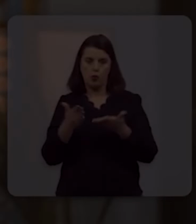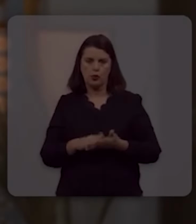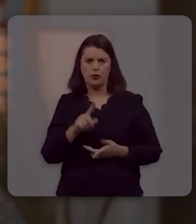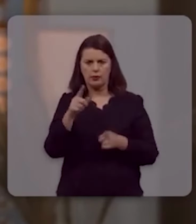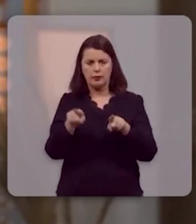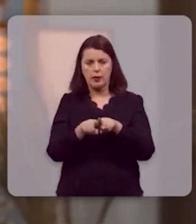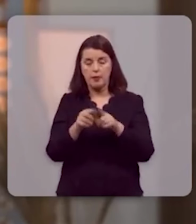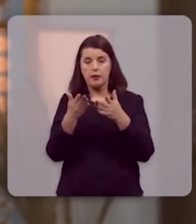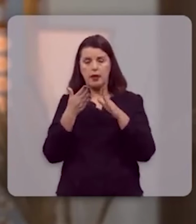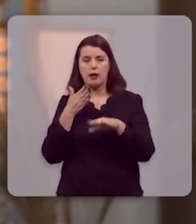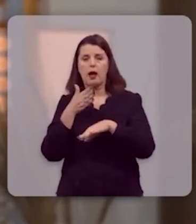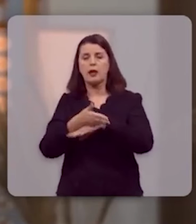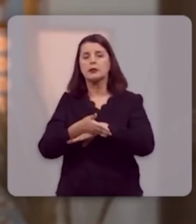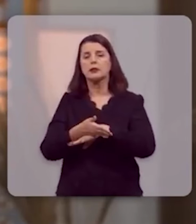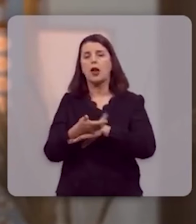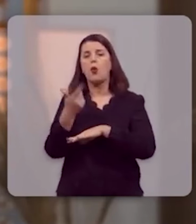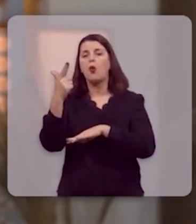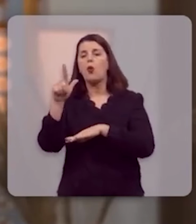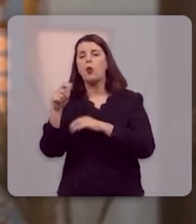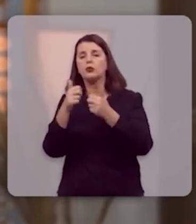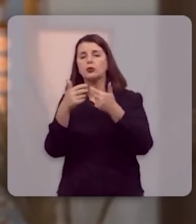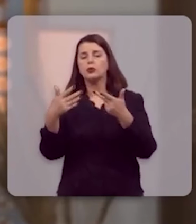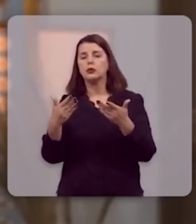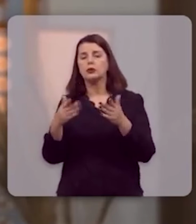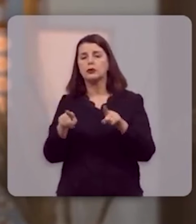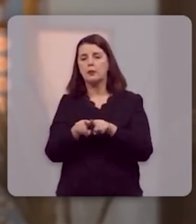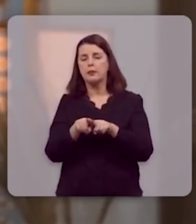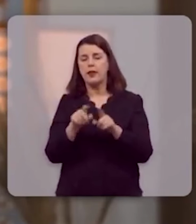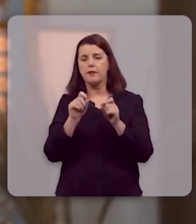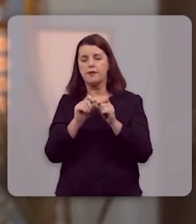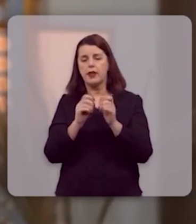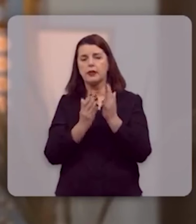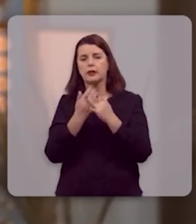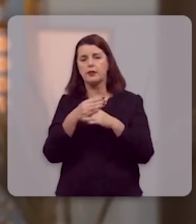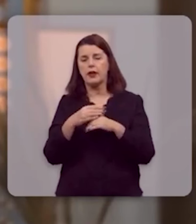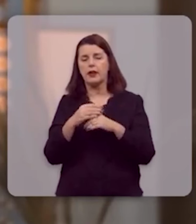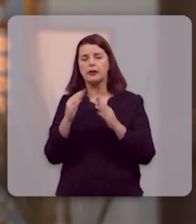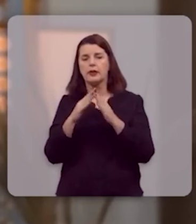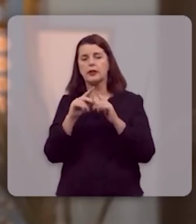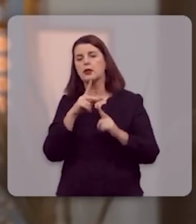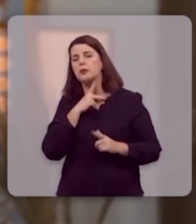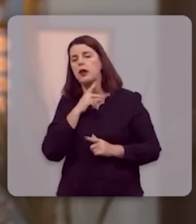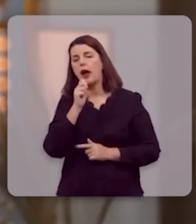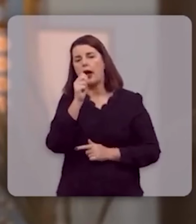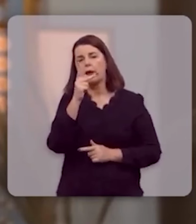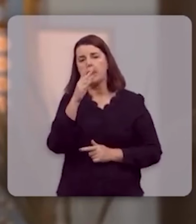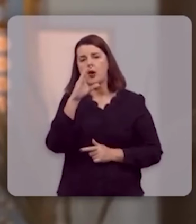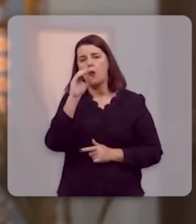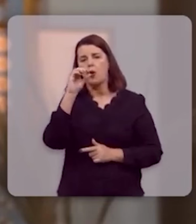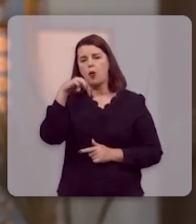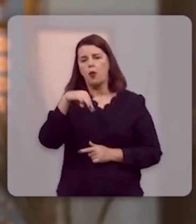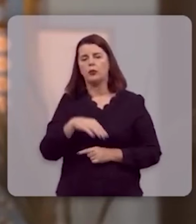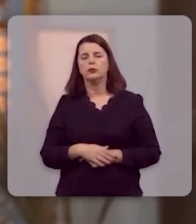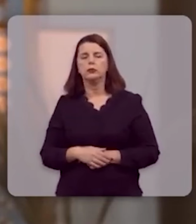Se você também quer ter acesso a outros materiais produzidos pela Igreja Presbiteriana do Brasil por meio da APECOM, a